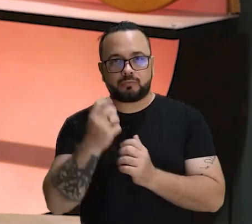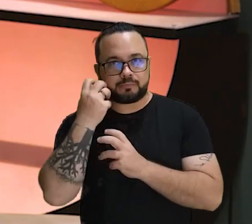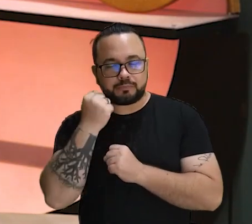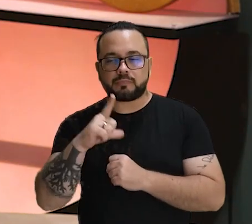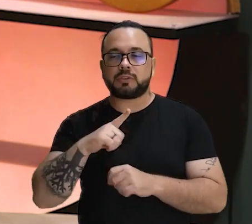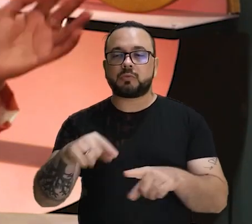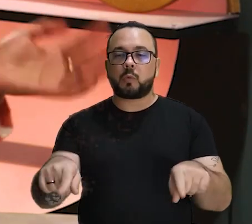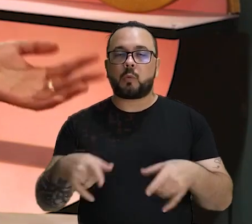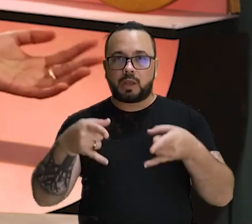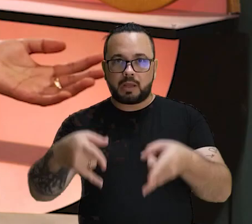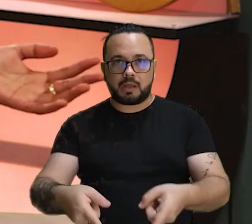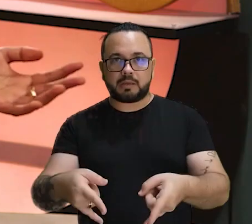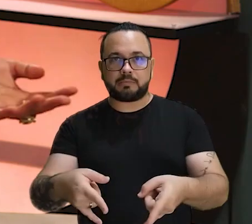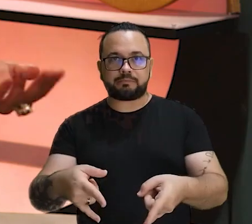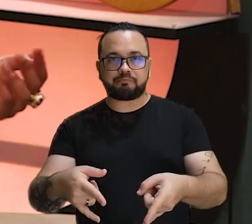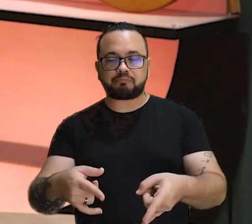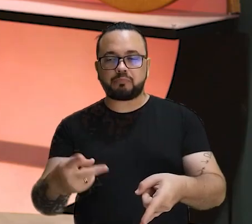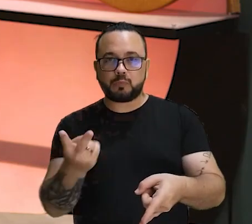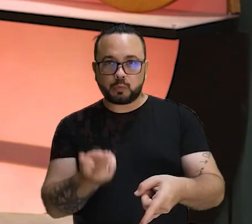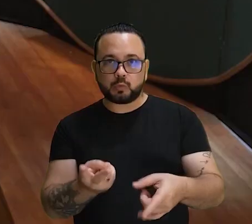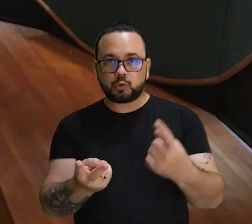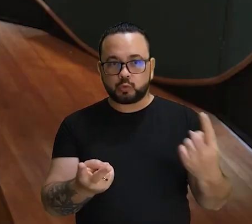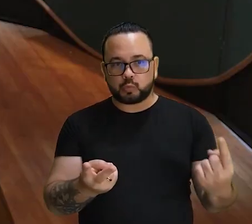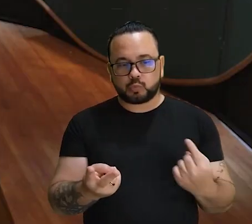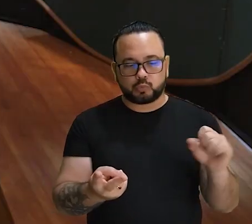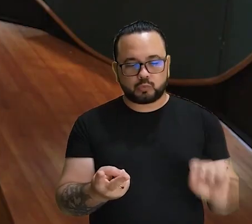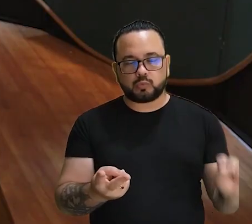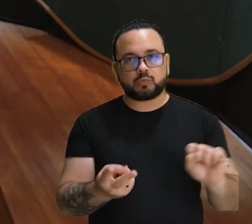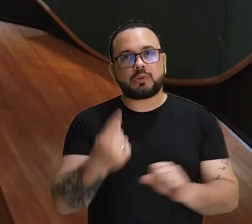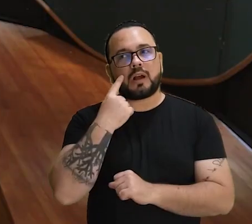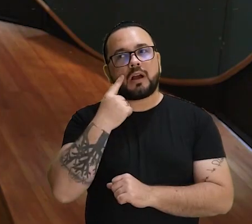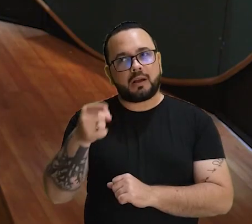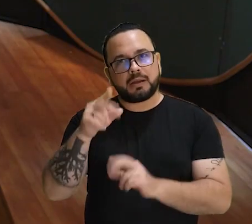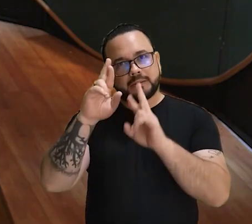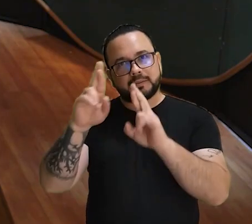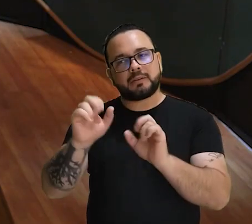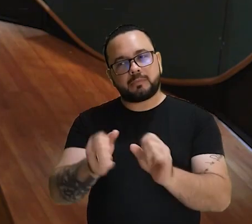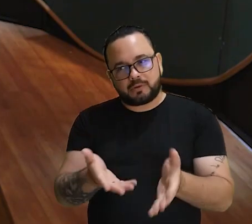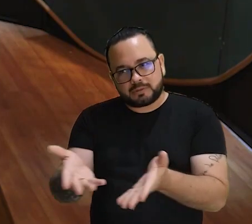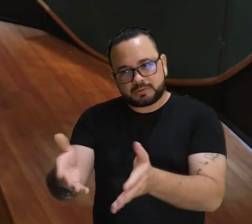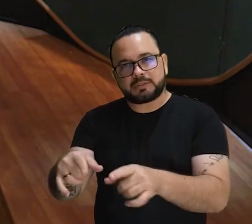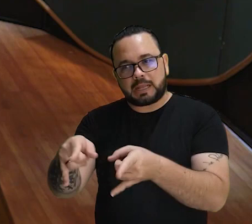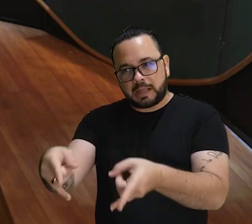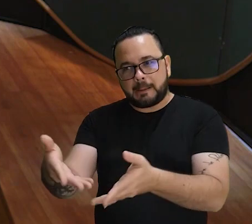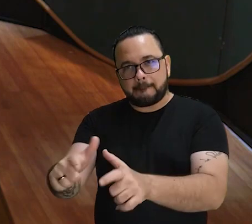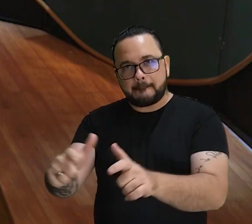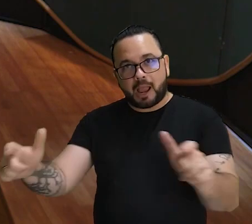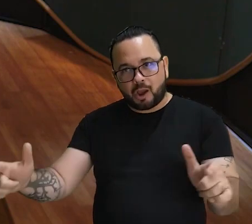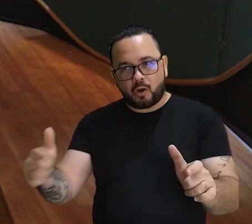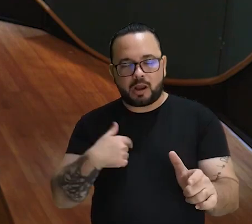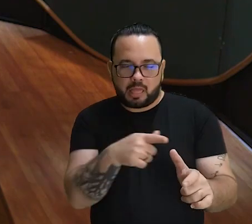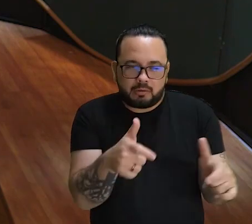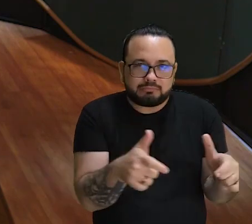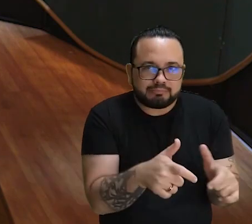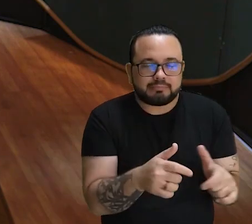Aí, às vezes, tinha uma cama de casal e uma... de solteira, eu sempre falava assim, Lívia, total respeito a você, pode ficar com a cama, vou